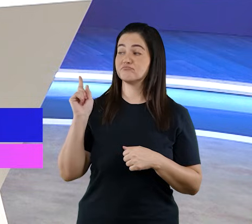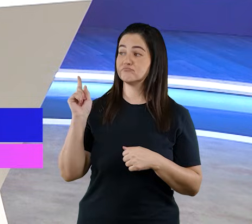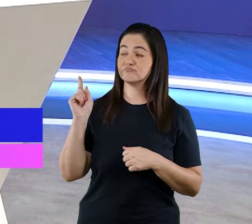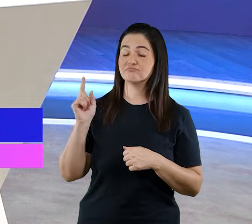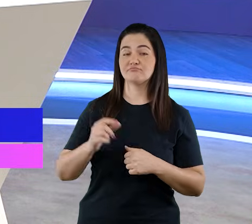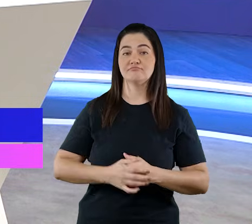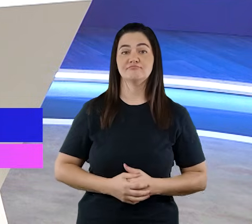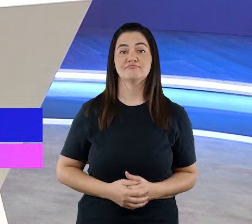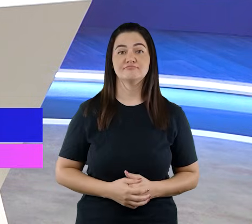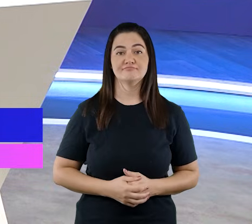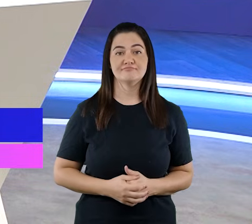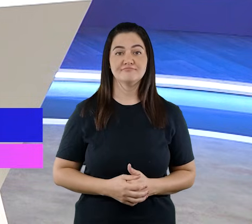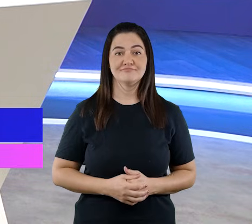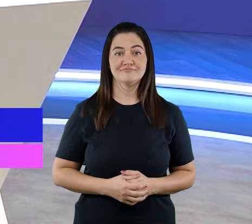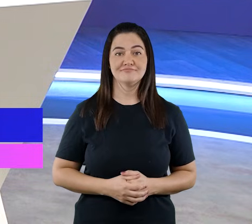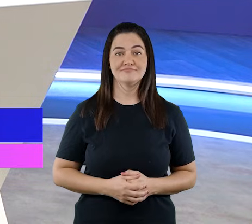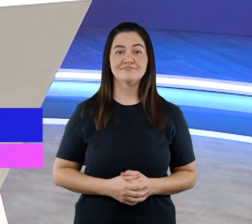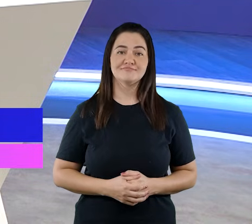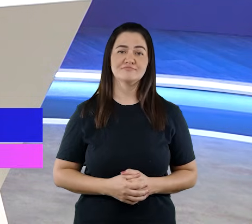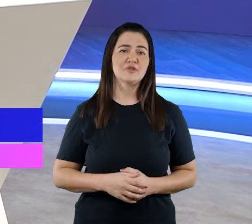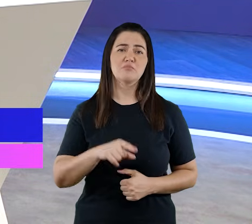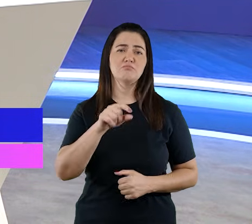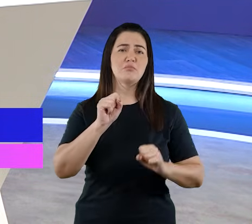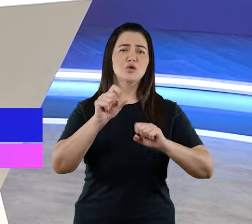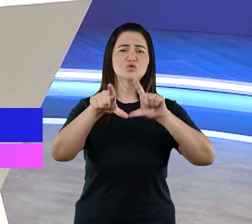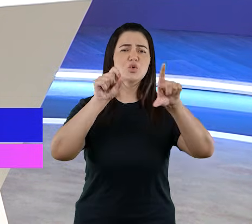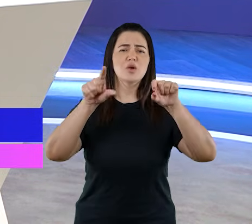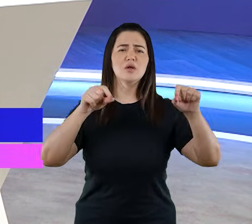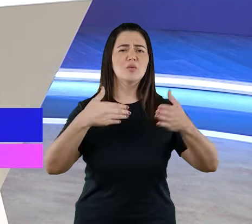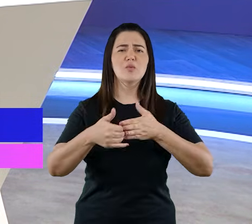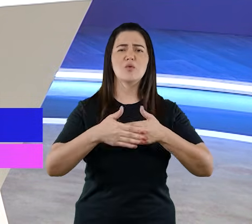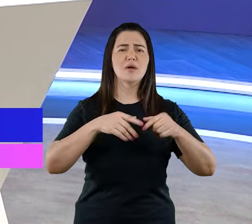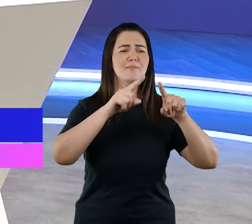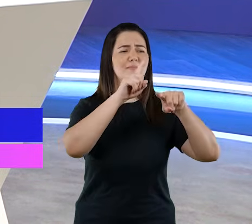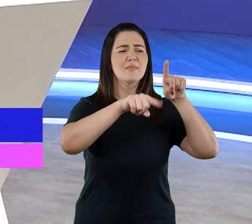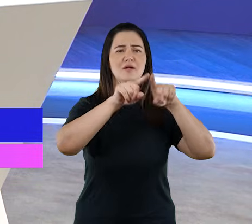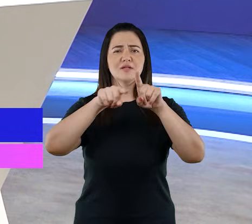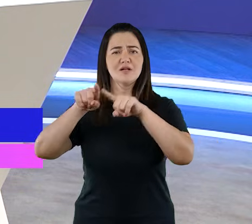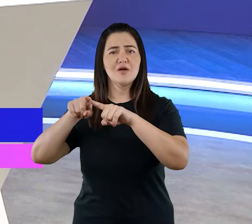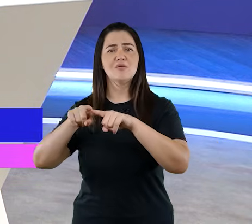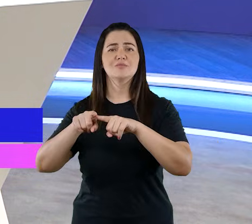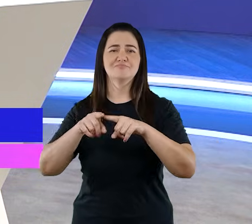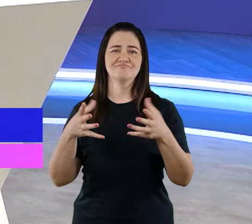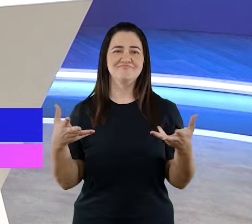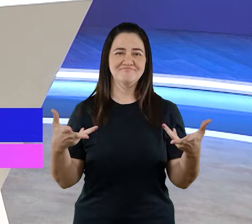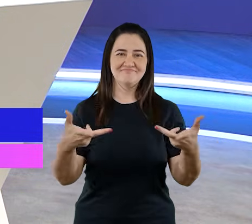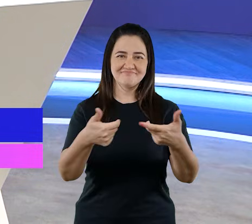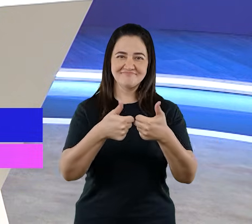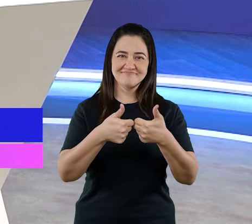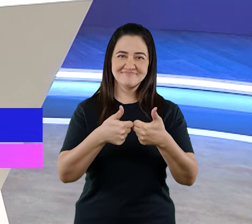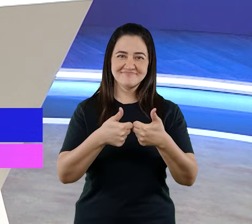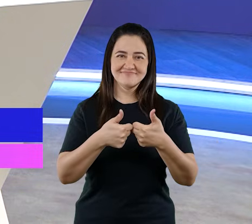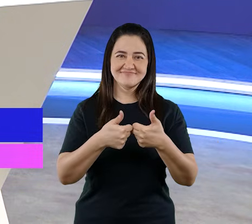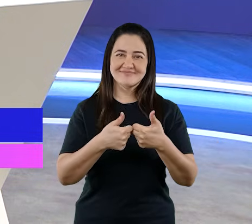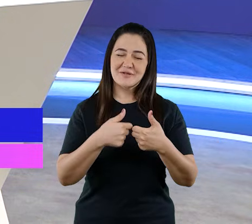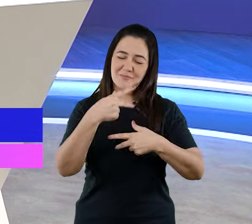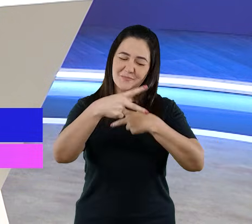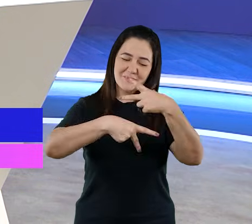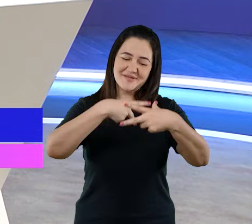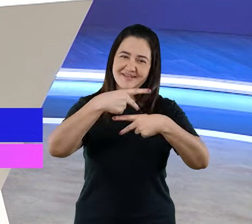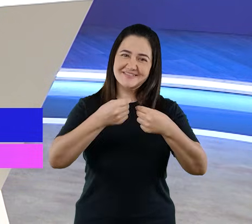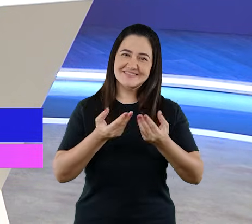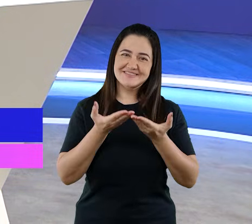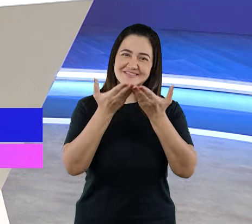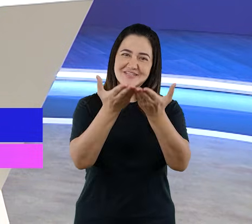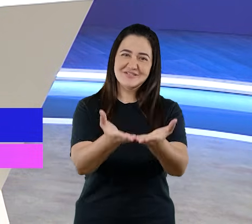12 no começo, você liga para nós e então enviaremos esse material e você vai ter tudo à sua mão. Olha que beleza, hein? É